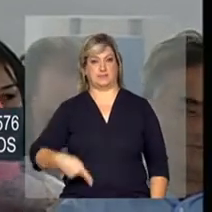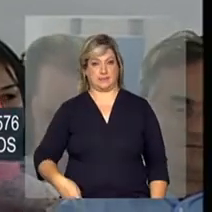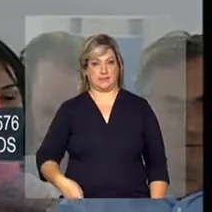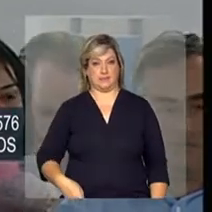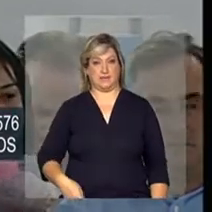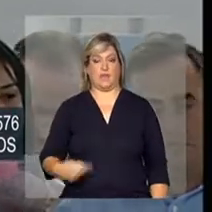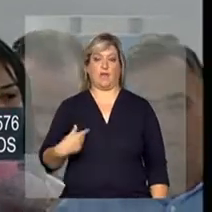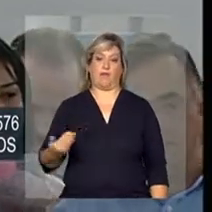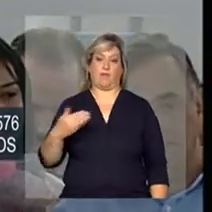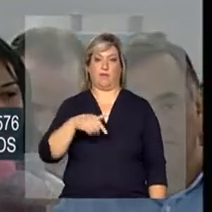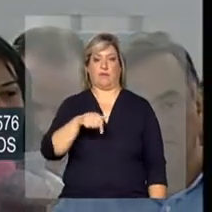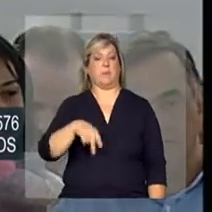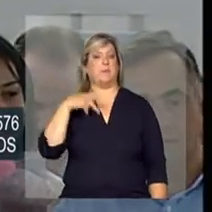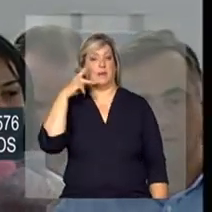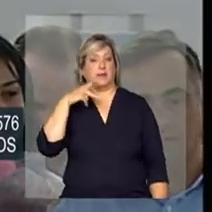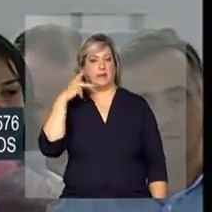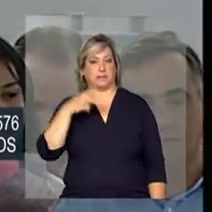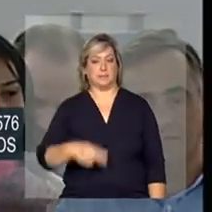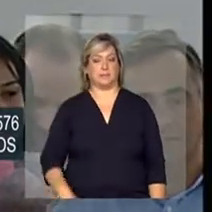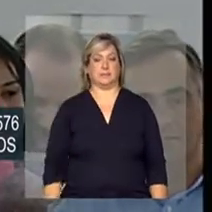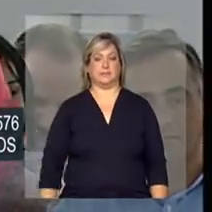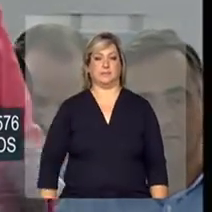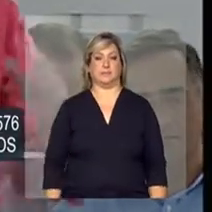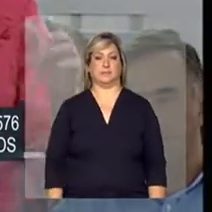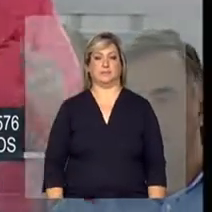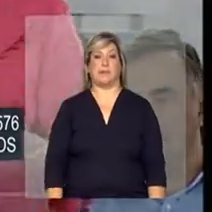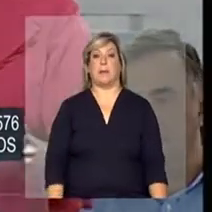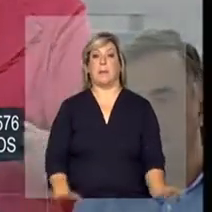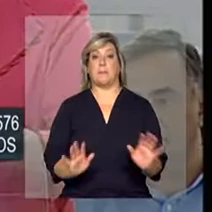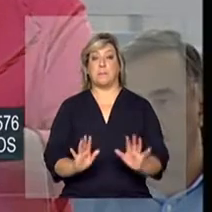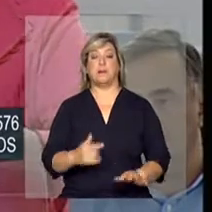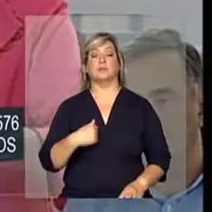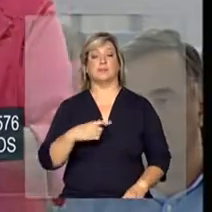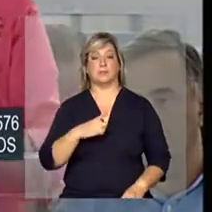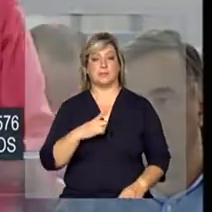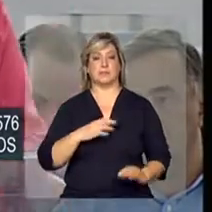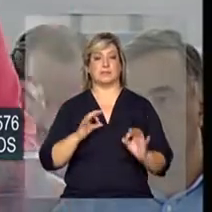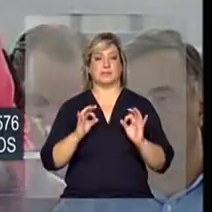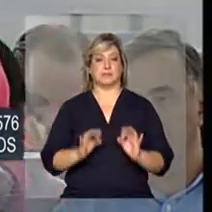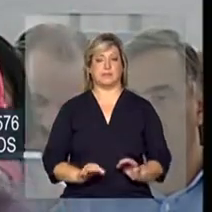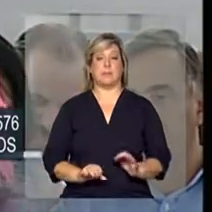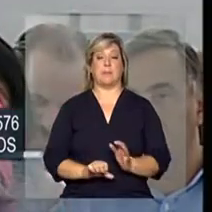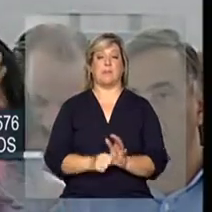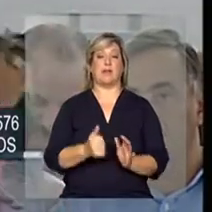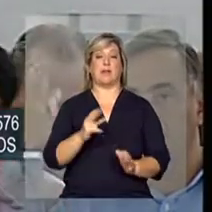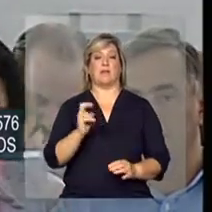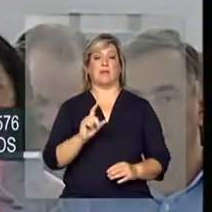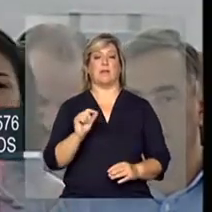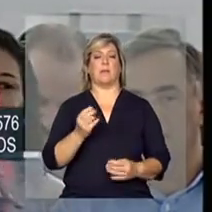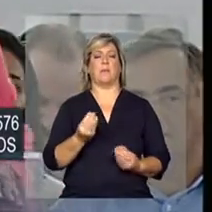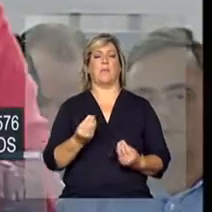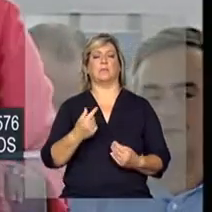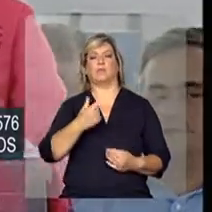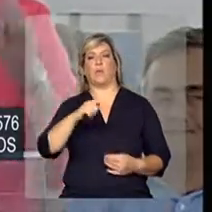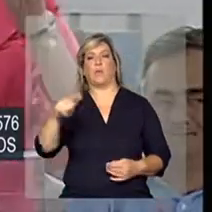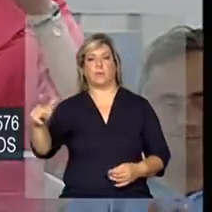que eu venho aqui na Paraíba. Mas eu tenho certeza que será a primeira vez de muitas